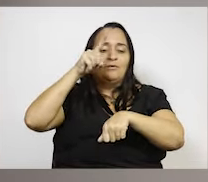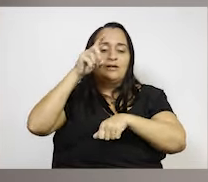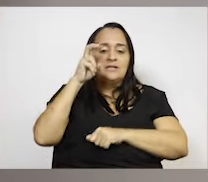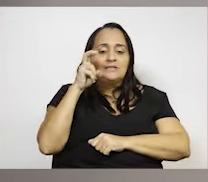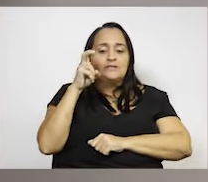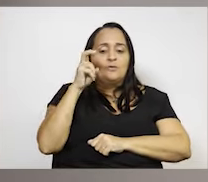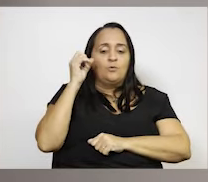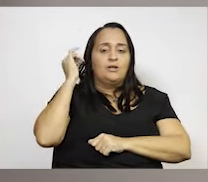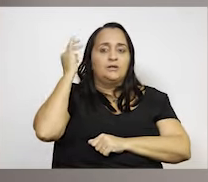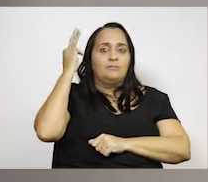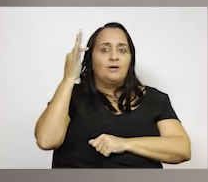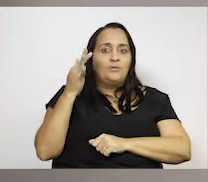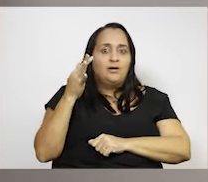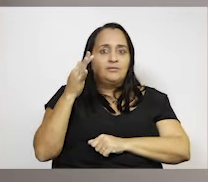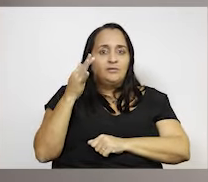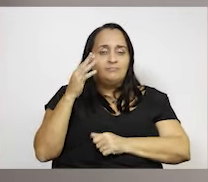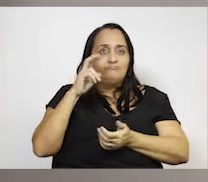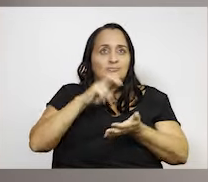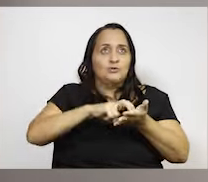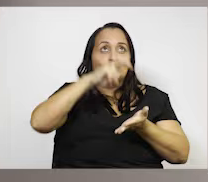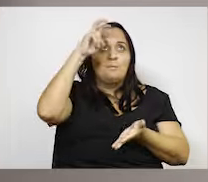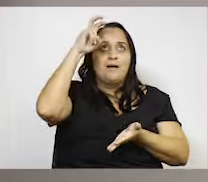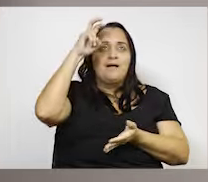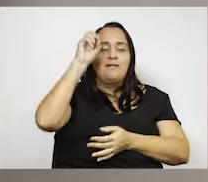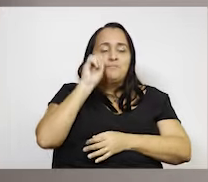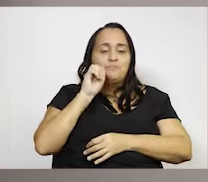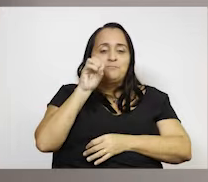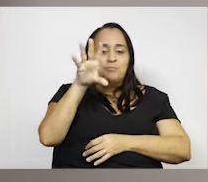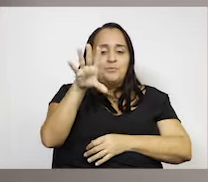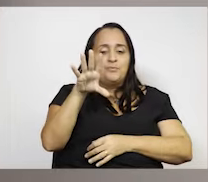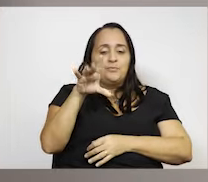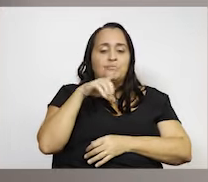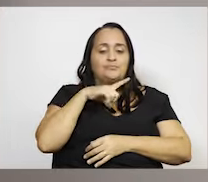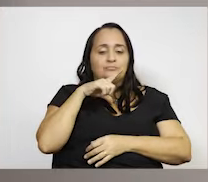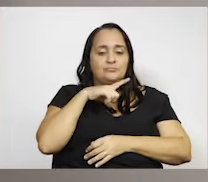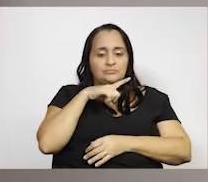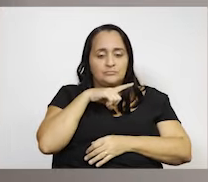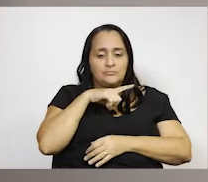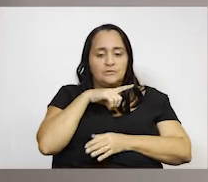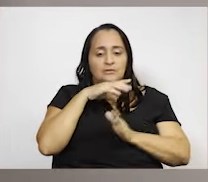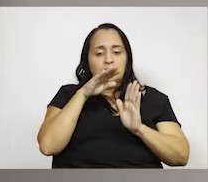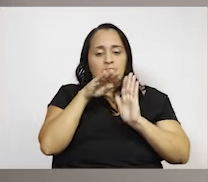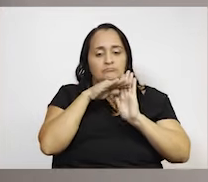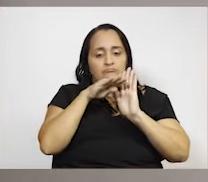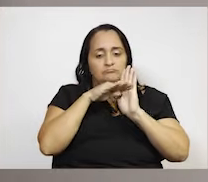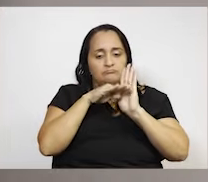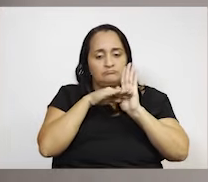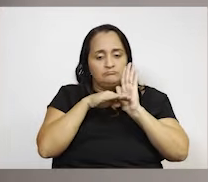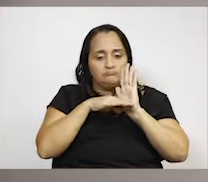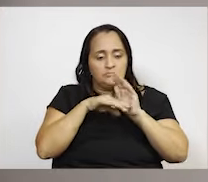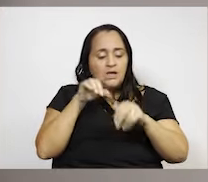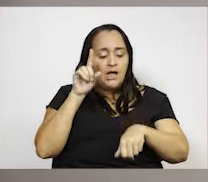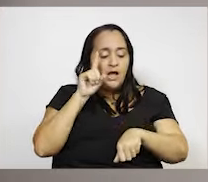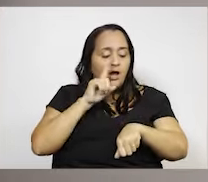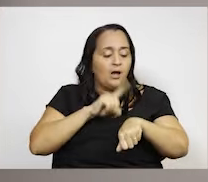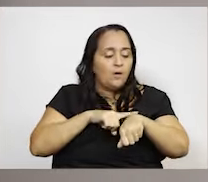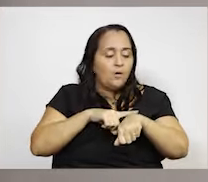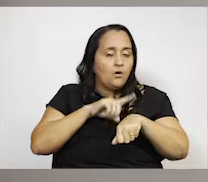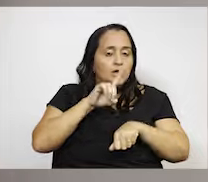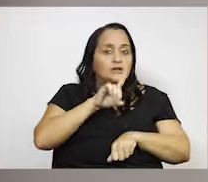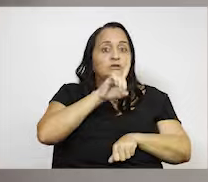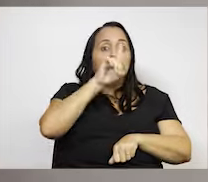para ela entrar às 5 da manhã do dia seguinte. Entenderam? É um planejamento, tem um calendário, você marca